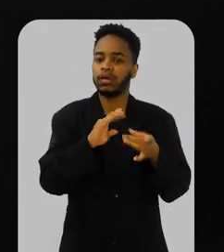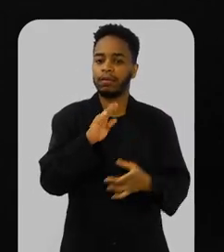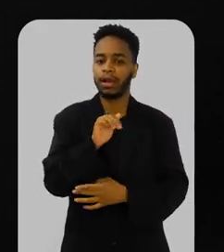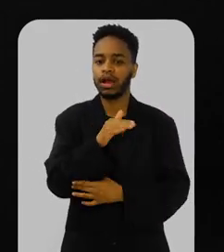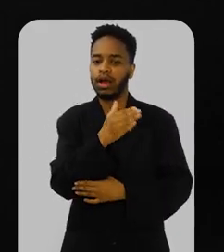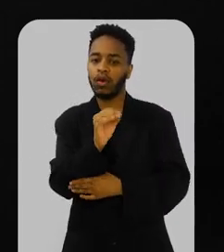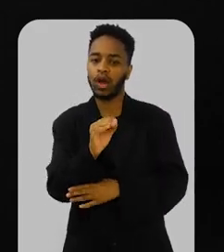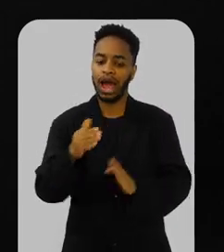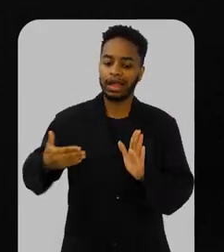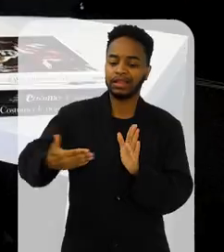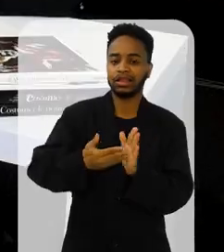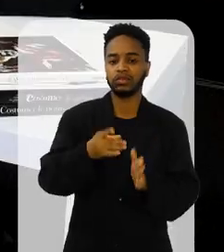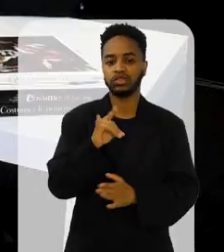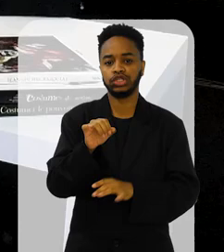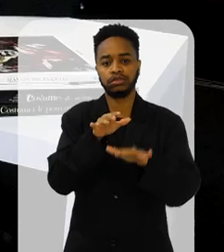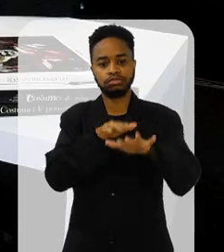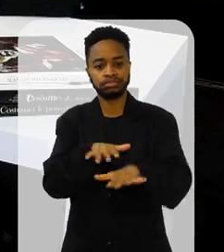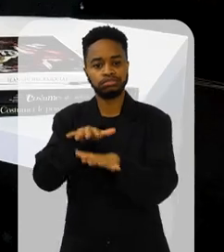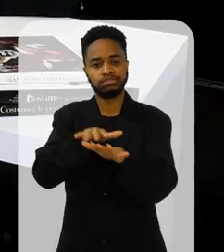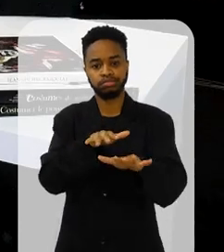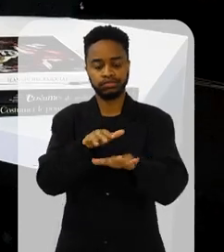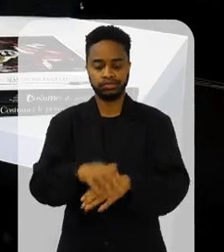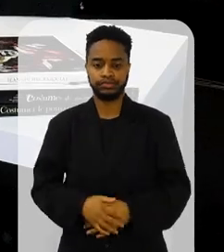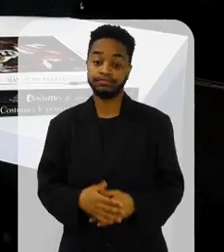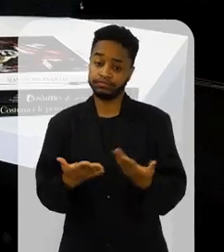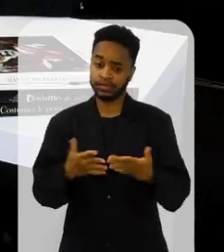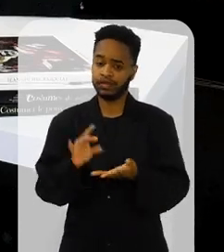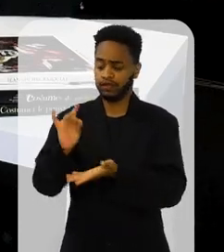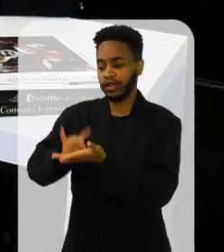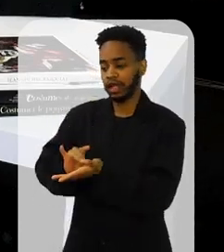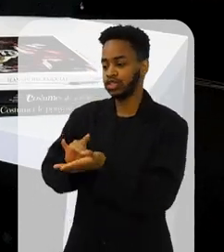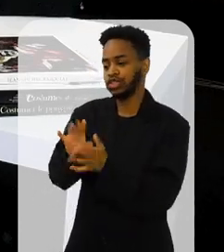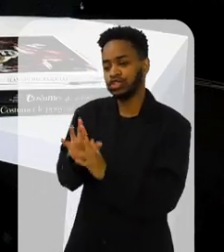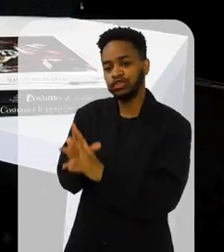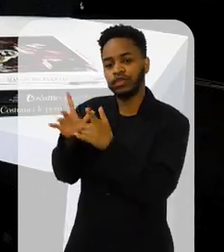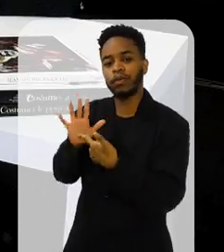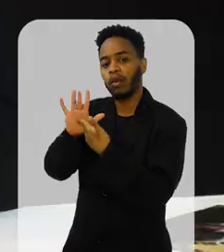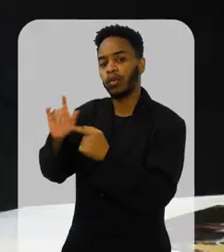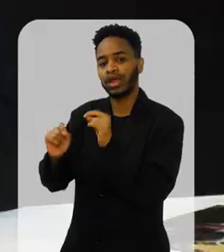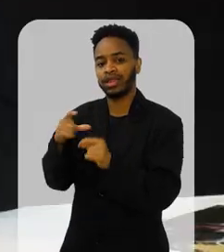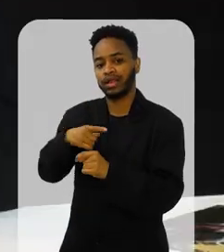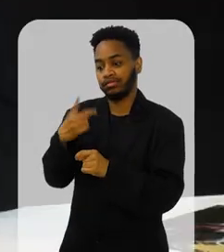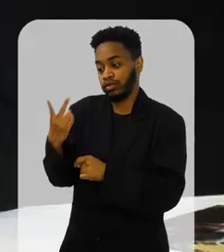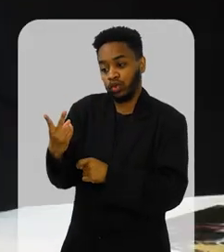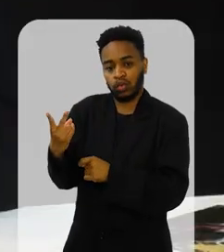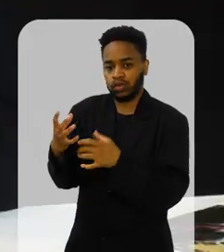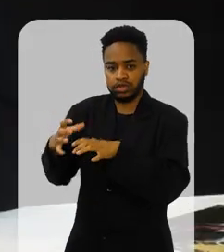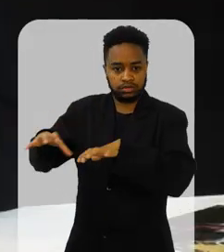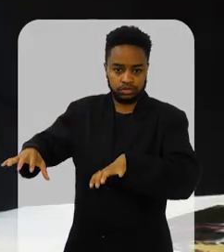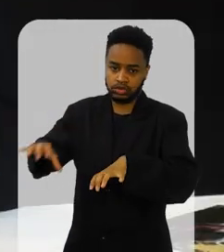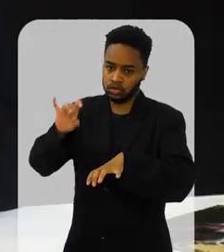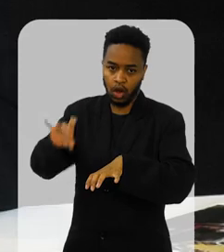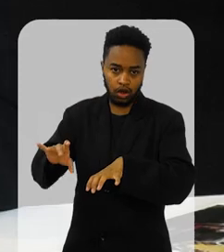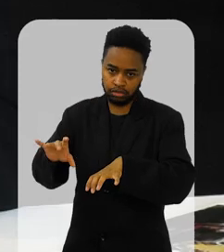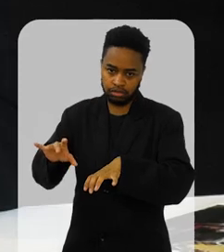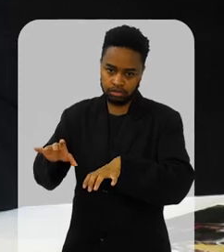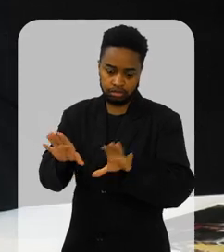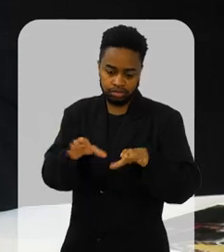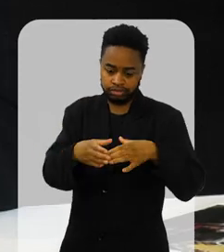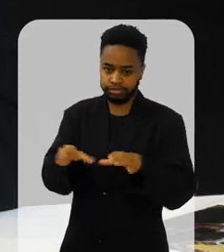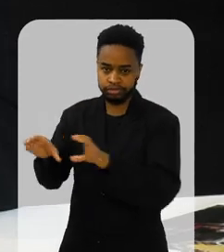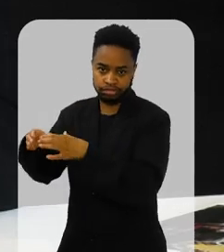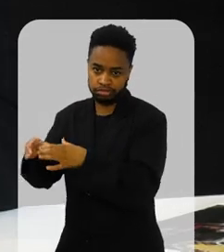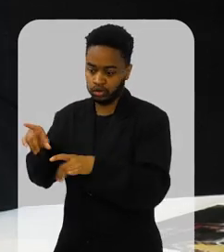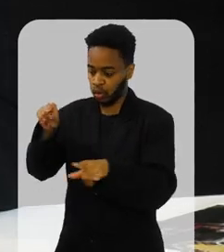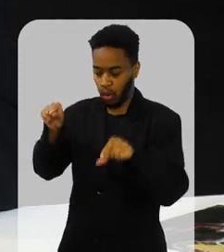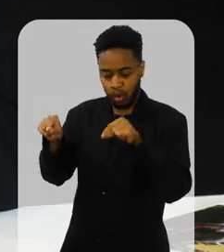o desfile. Acho que é evidente que uma grande diferença é o fato de lá você só tem duas praças para você trabalhar, escolhe